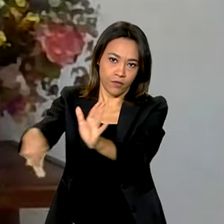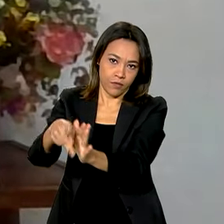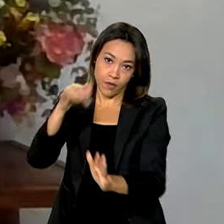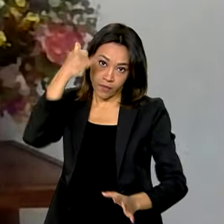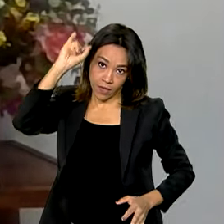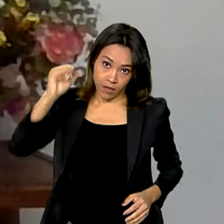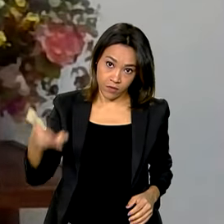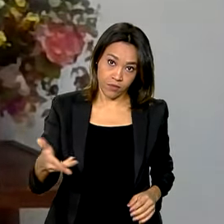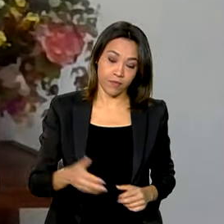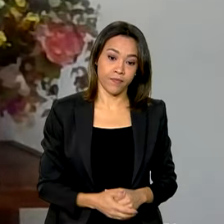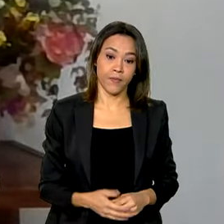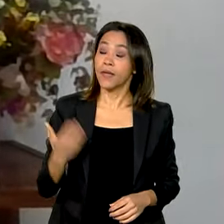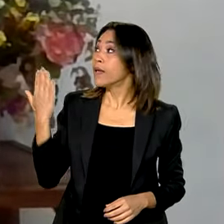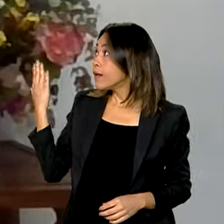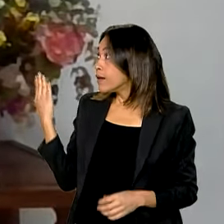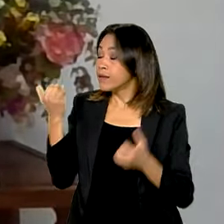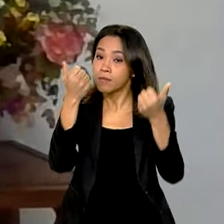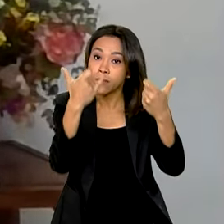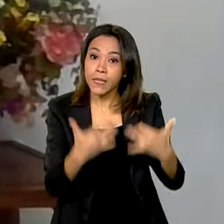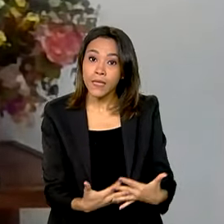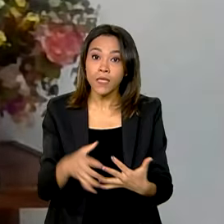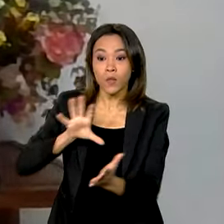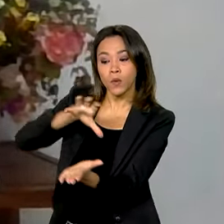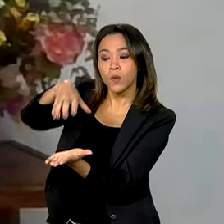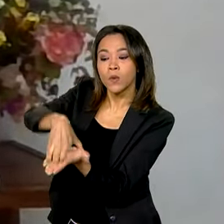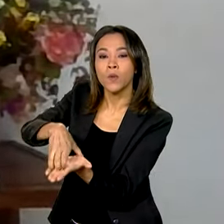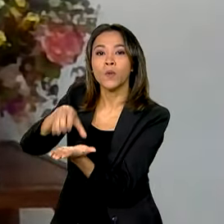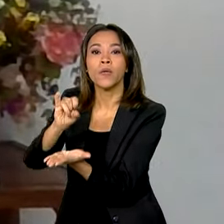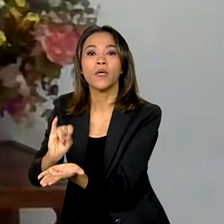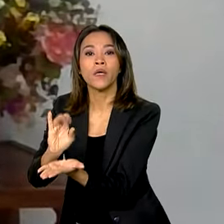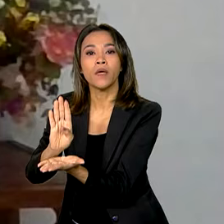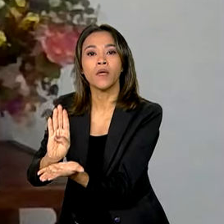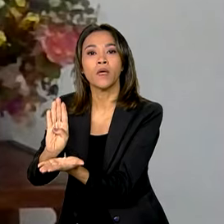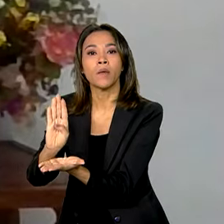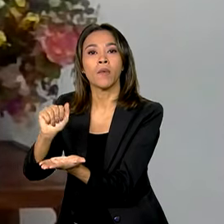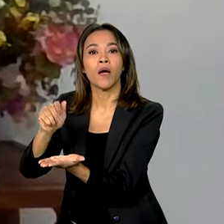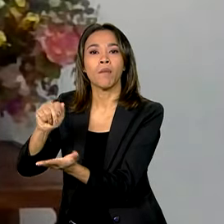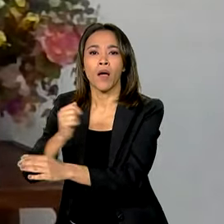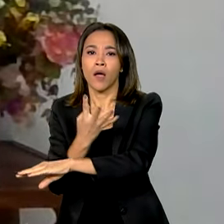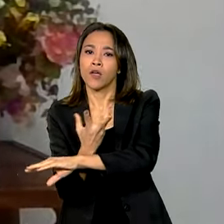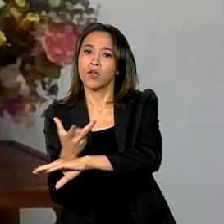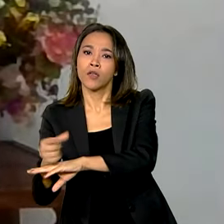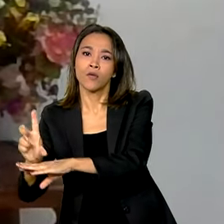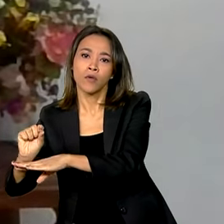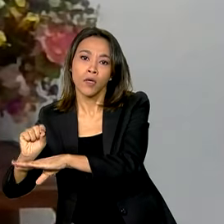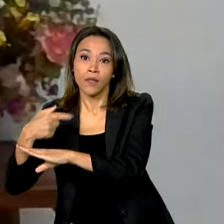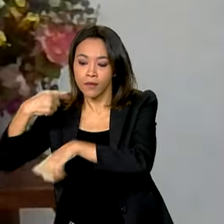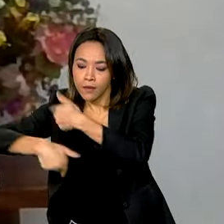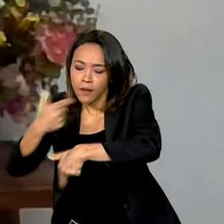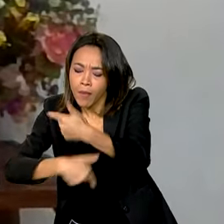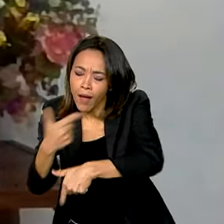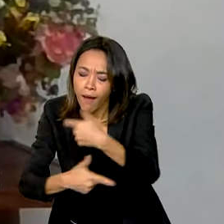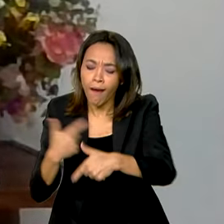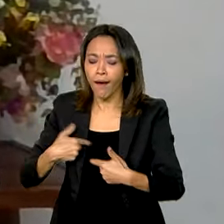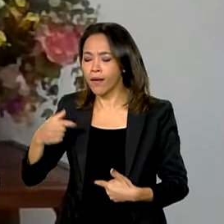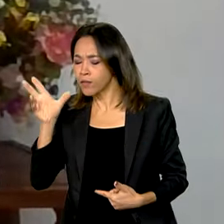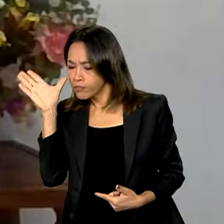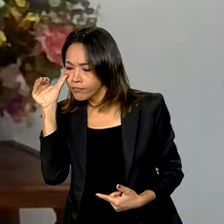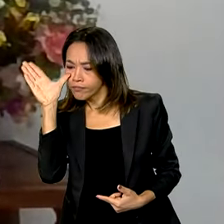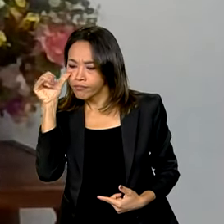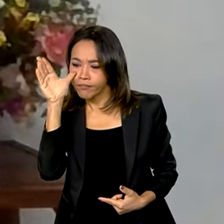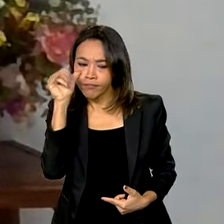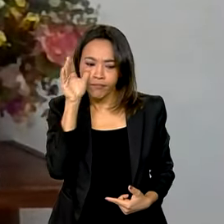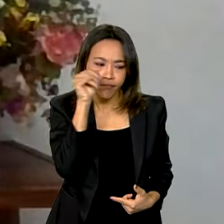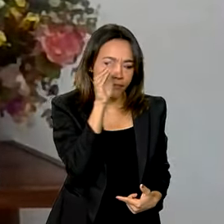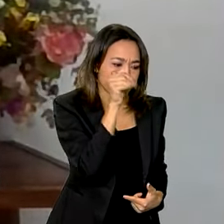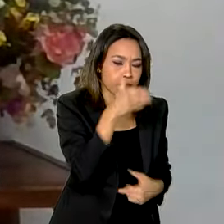O Ibama trabalha muito a fiscalização nas terras indígenas, então quase todo o desmatamento acumulado que a gente tinha nas